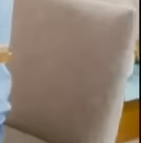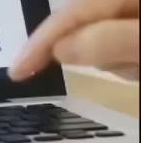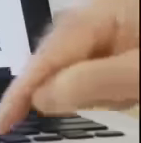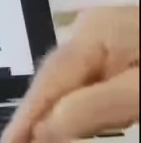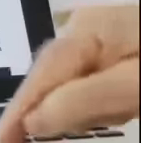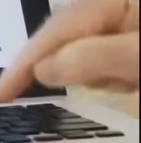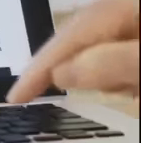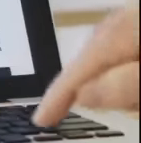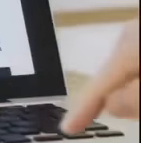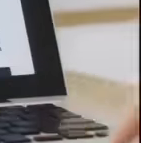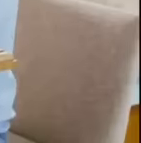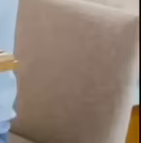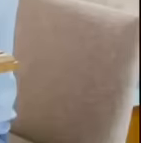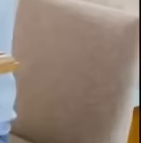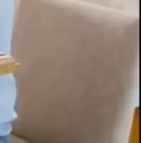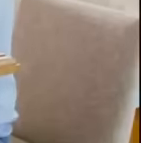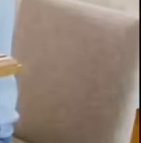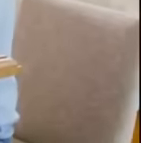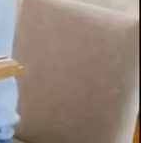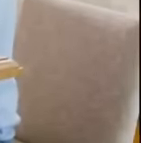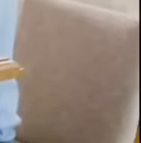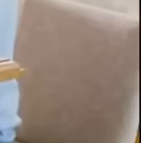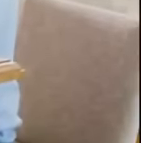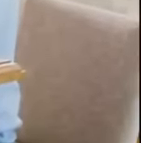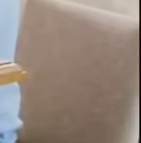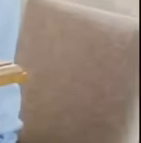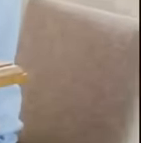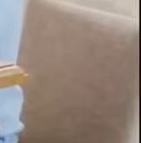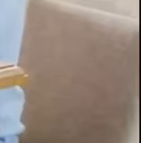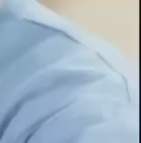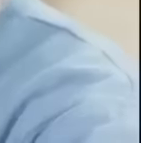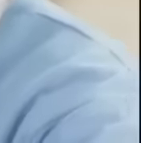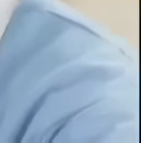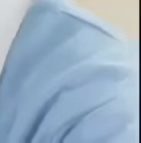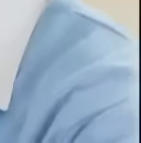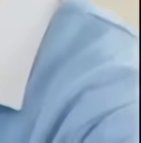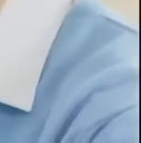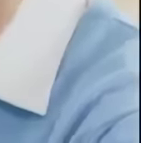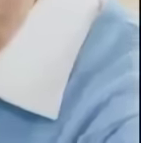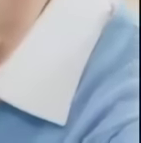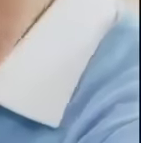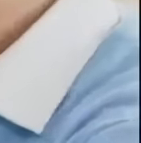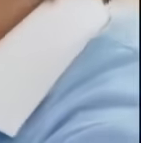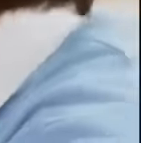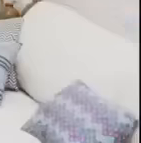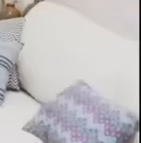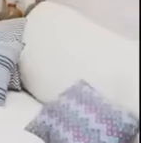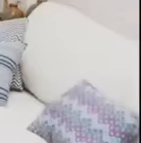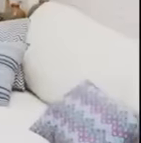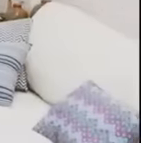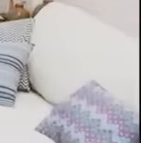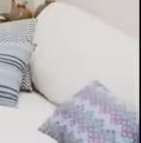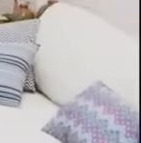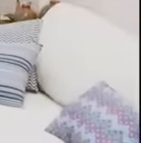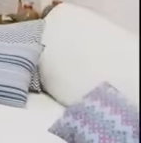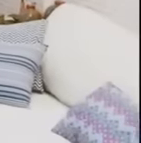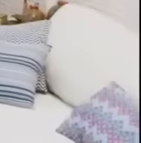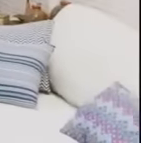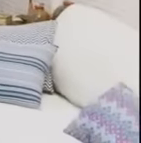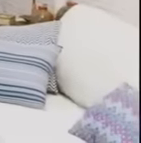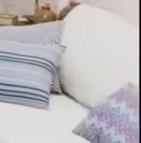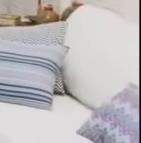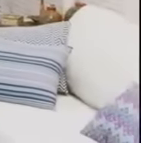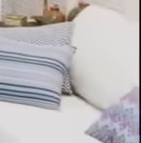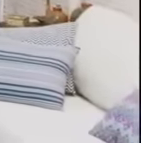aqui. Pronto, viu como é fácil? Agora é só esperar. Já chegou? Mas é você que